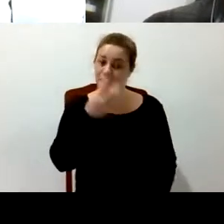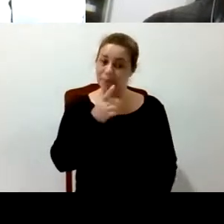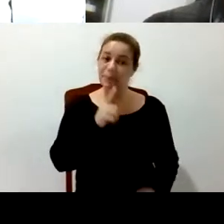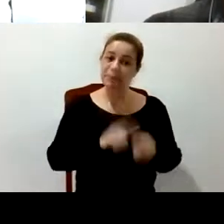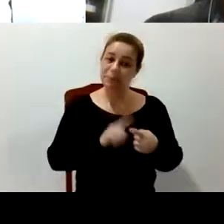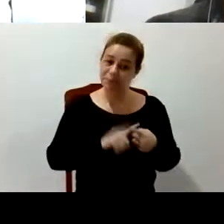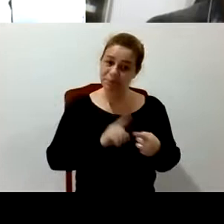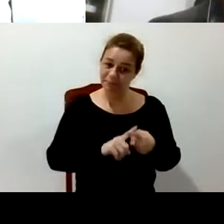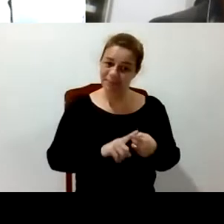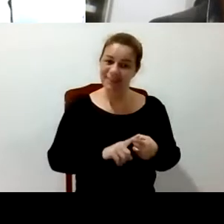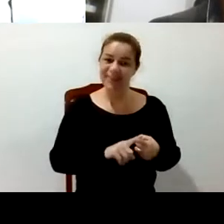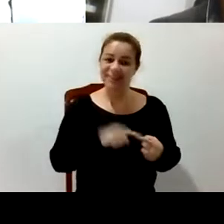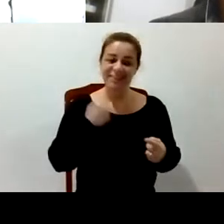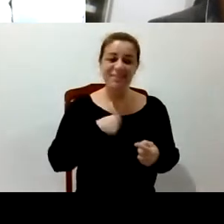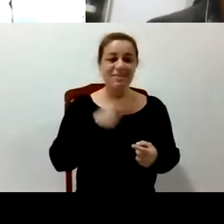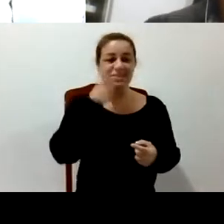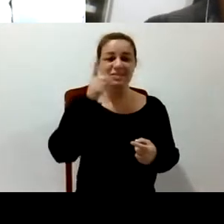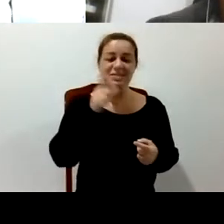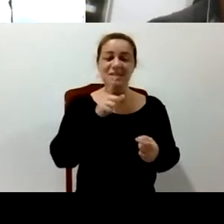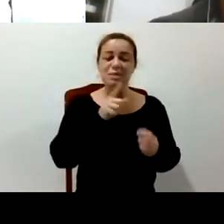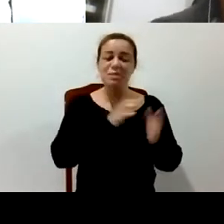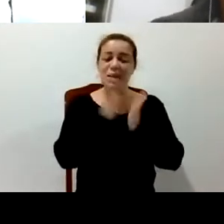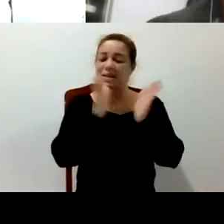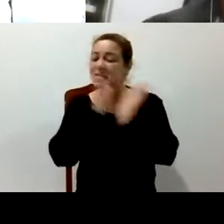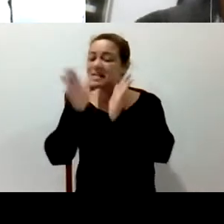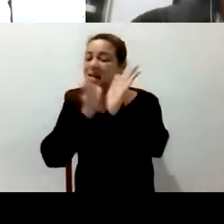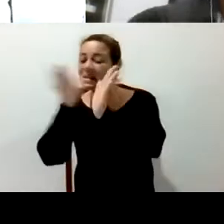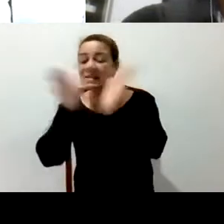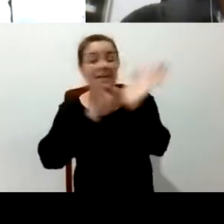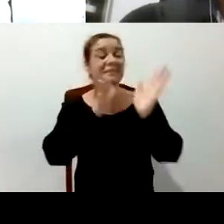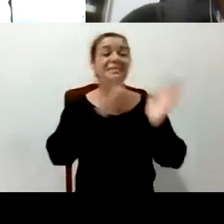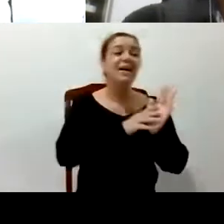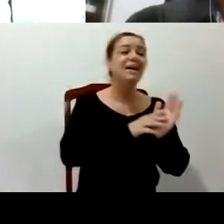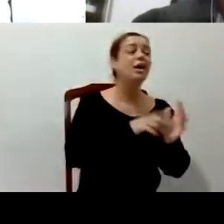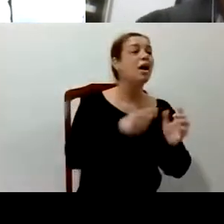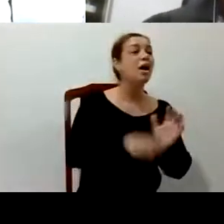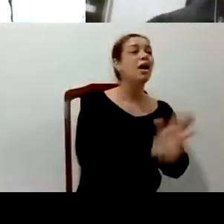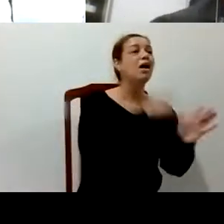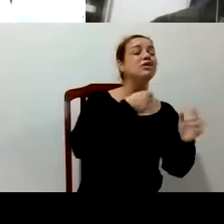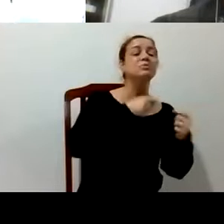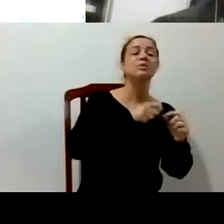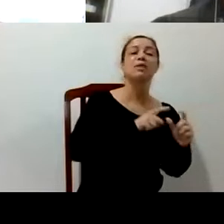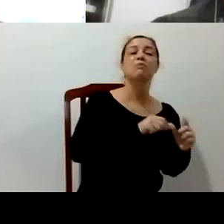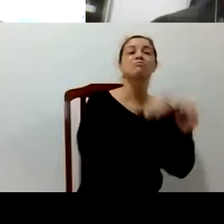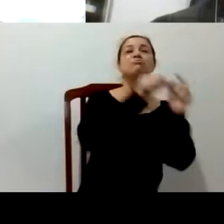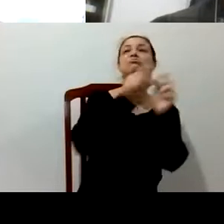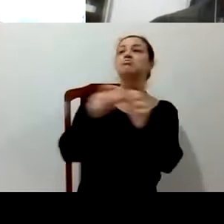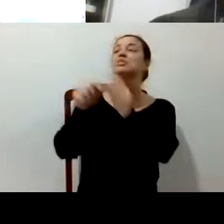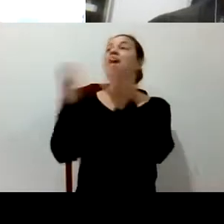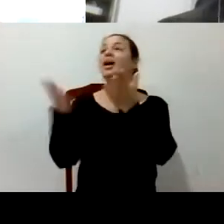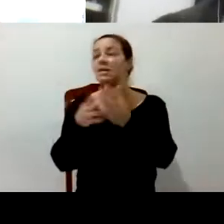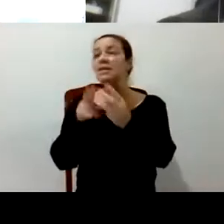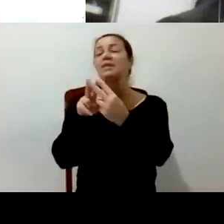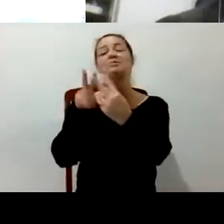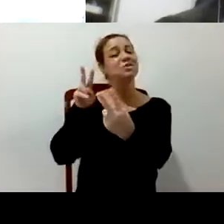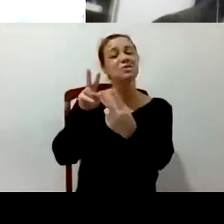foi bom no sentido que a gente pôde participar de muita coisa, né? Que antes a gente tinha que viajar para ir nos eventos, e esses agora não, a gente participa tudo de